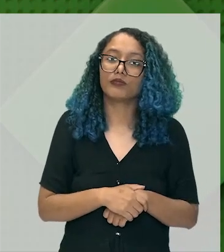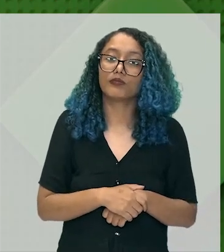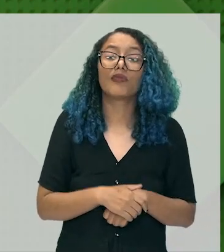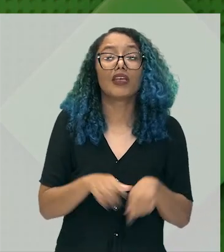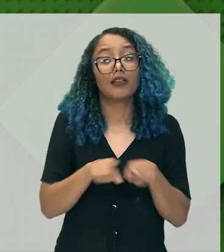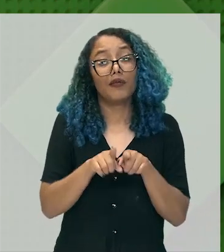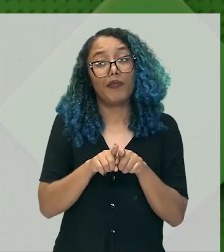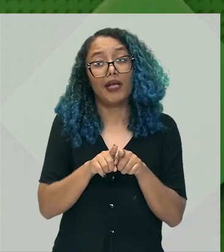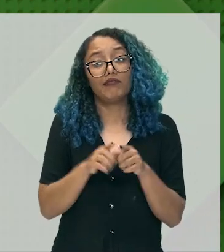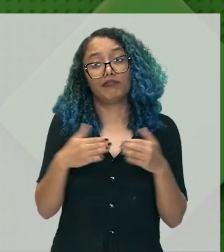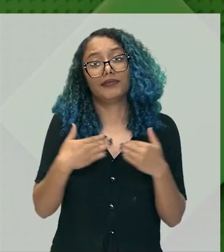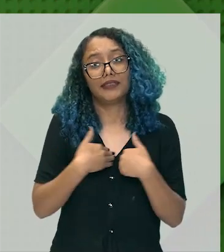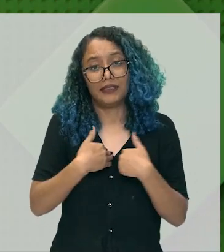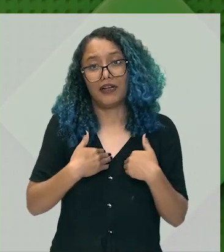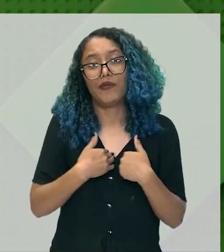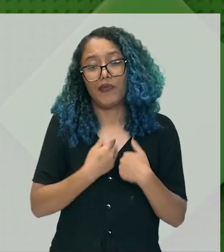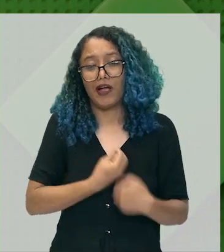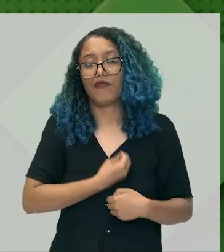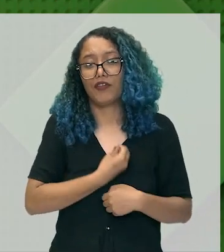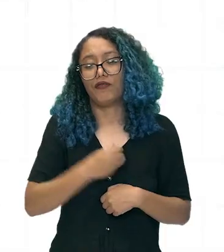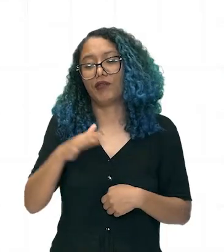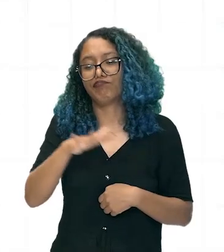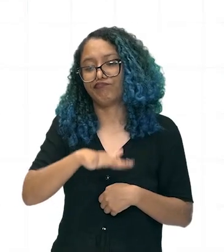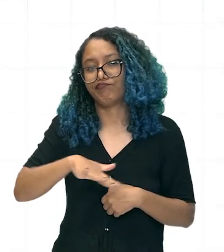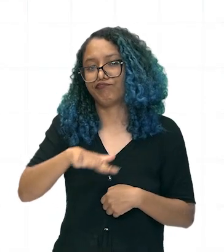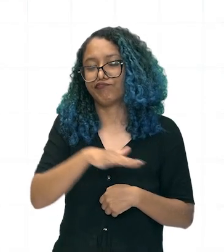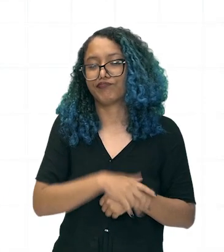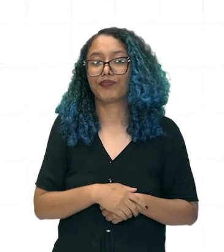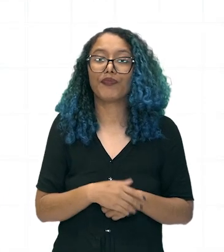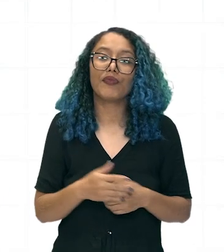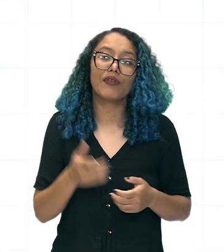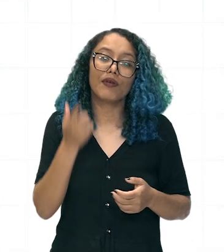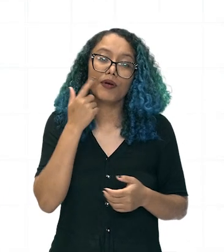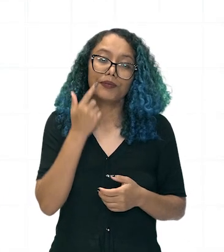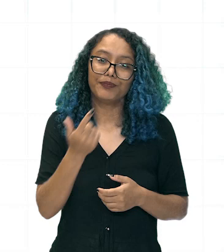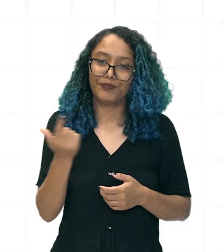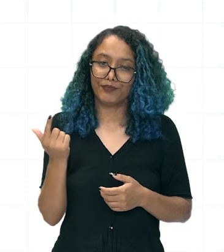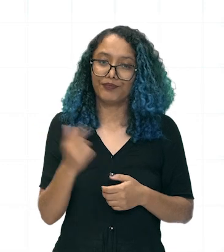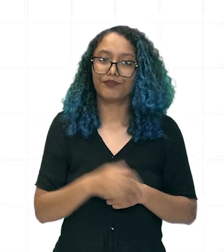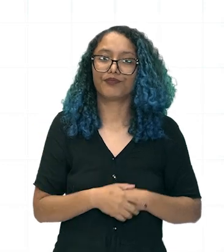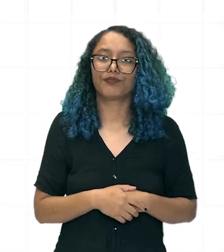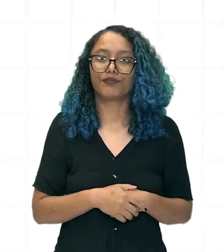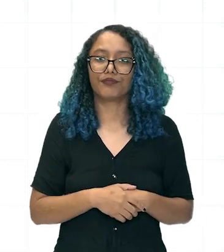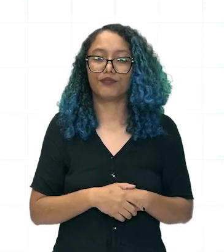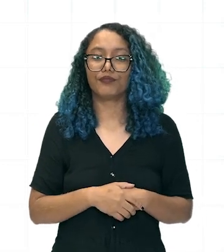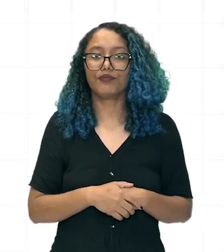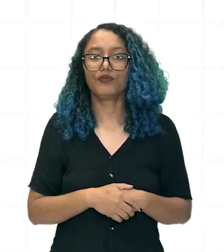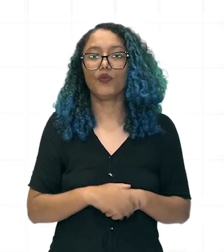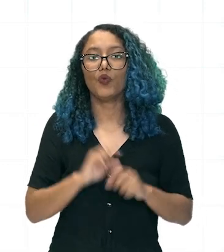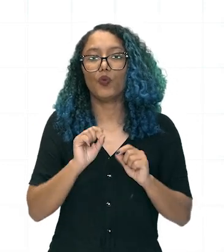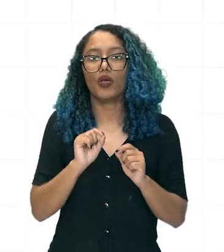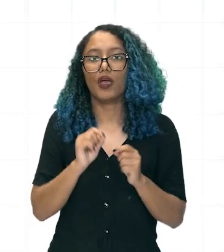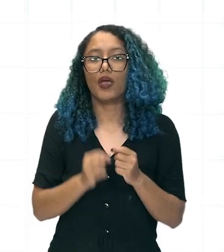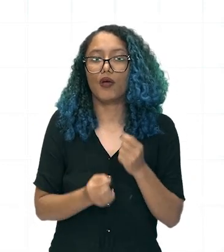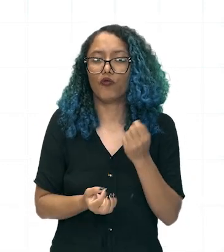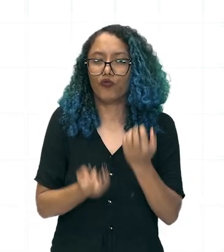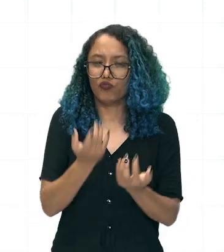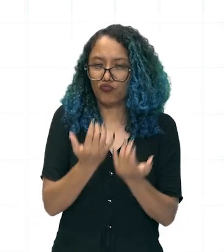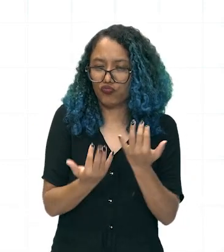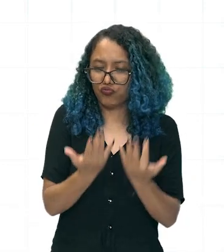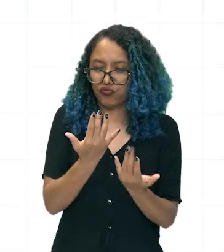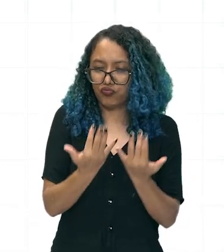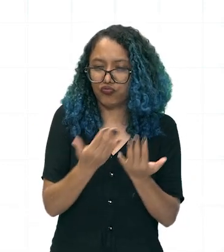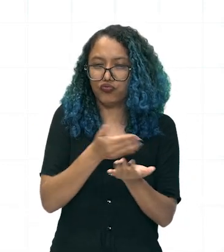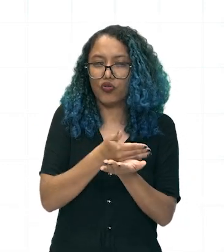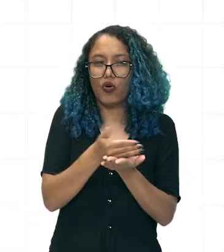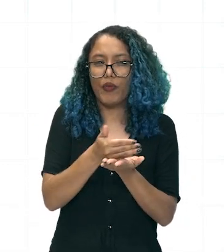também os animais que vivem nessa região. Vamos ver aí sobre essas queimadas. São eventos em que o fogo é intencionalmente iniciado